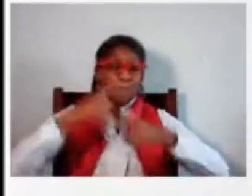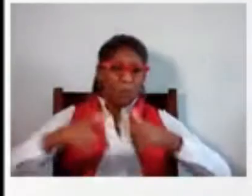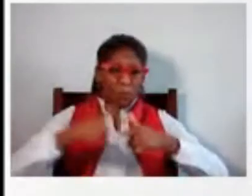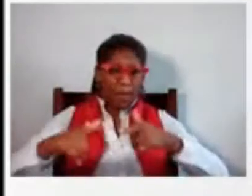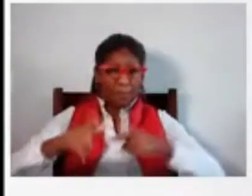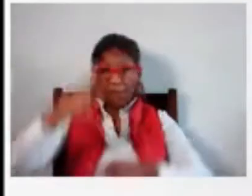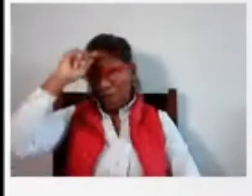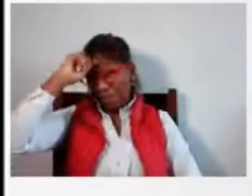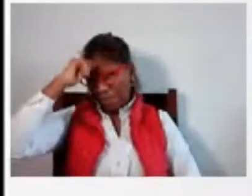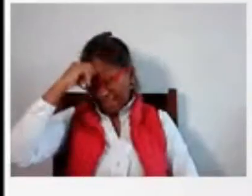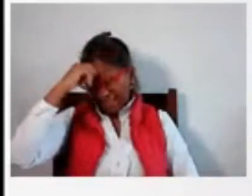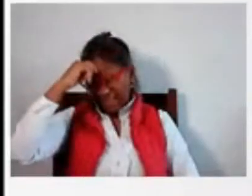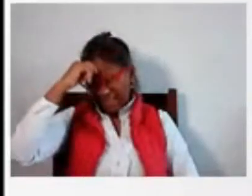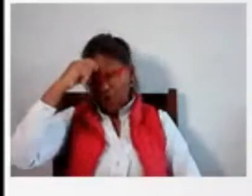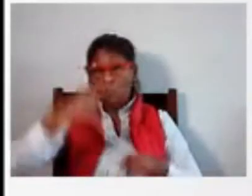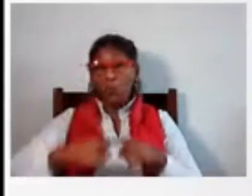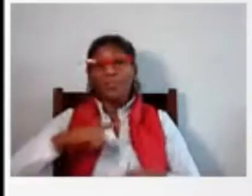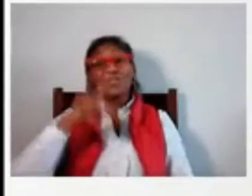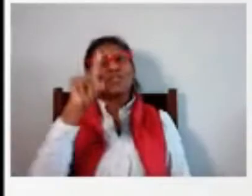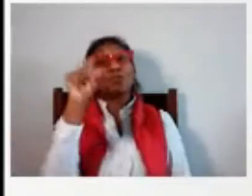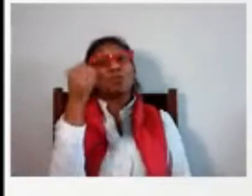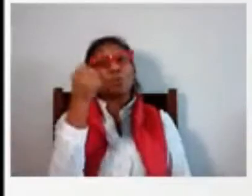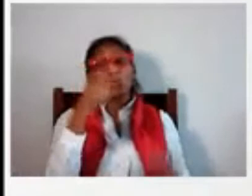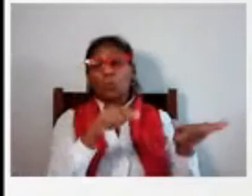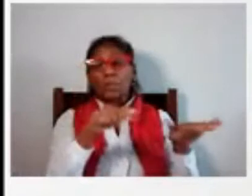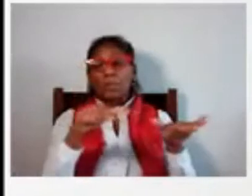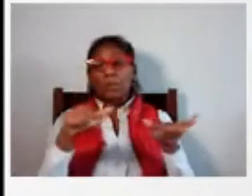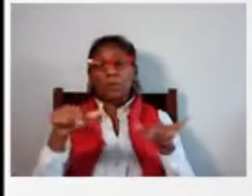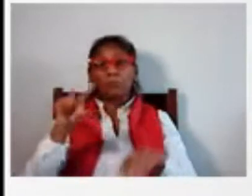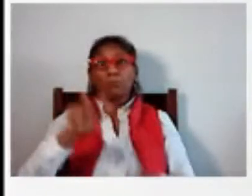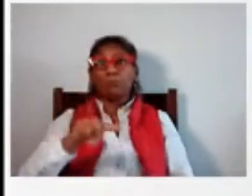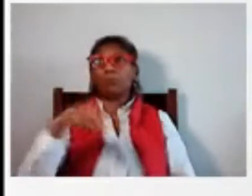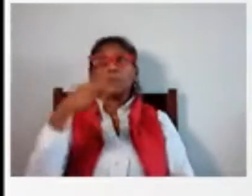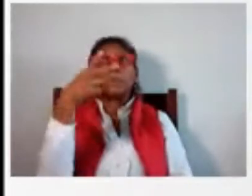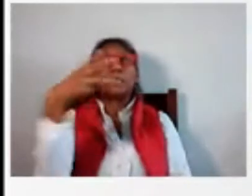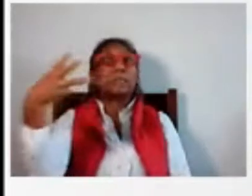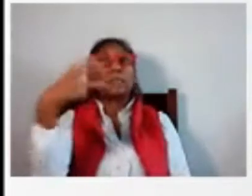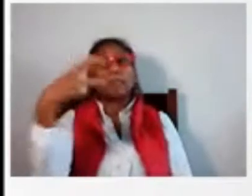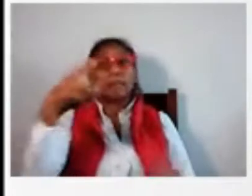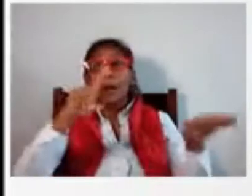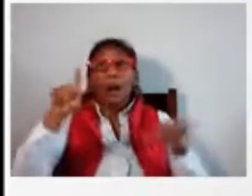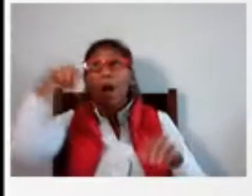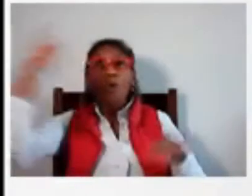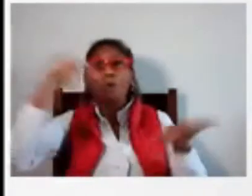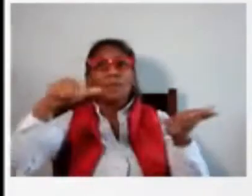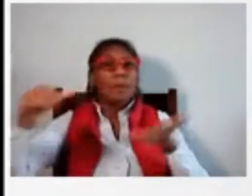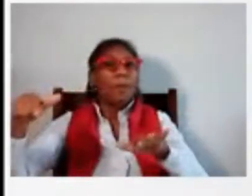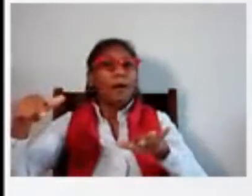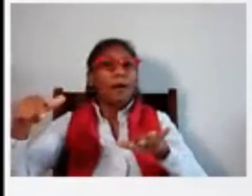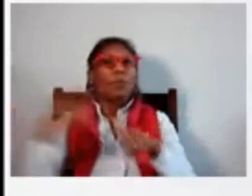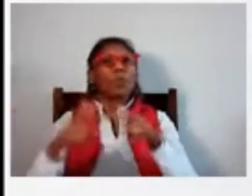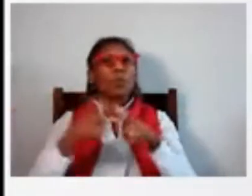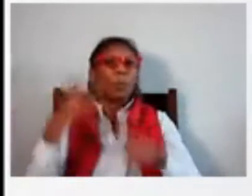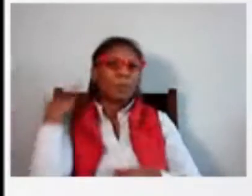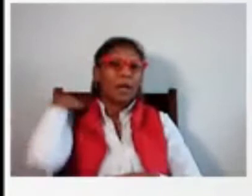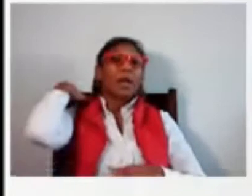preta, porque tinha 18 numa semana e passou para 33 internados por síndromes respiratórias. Por isso,